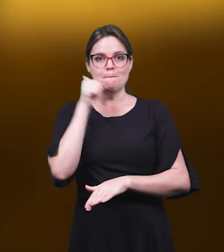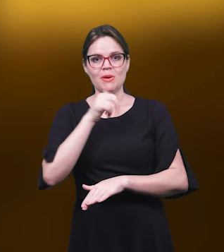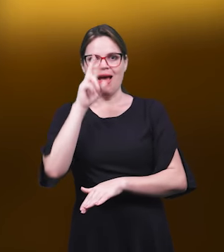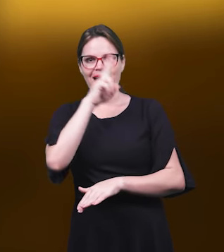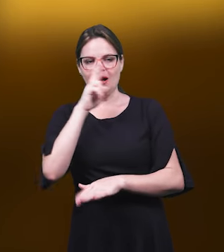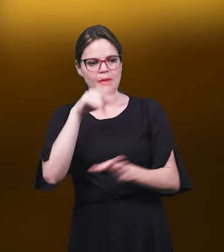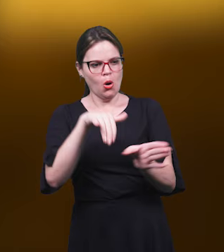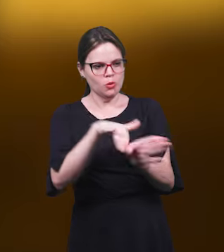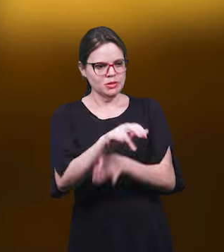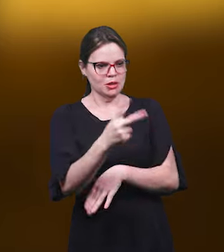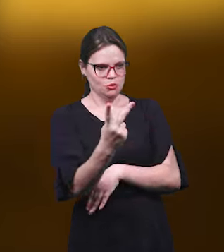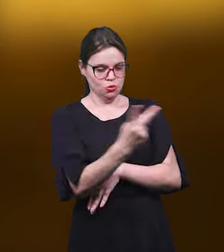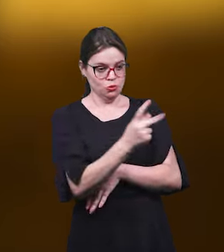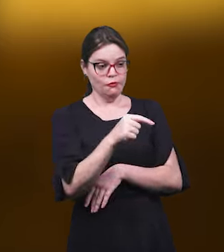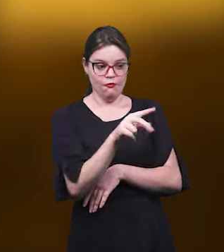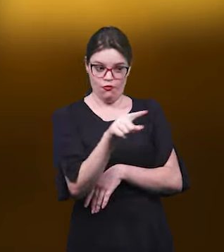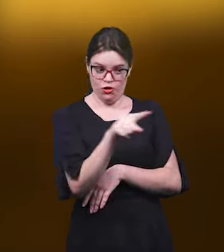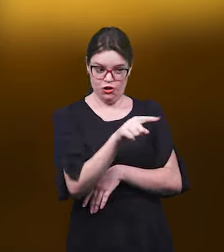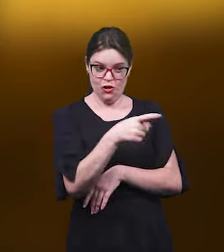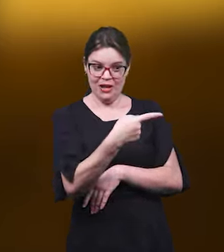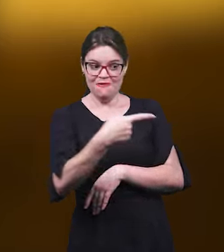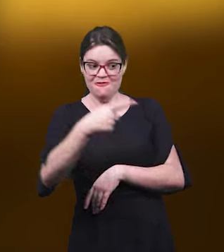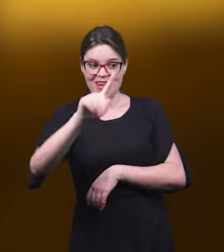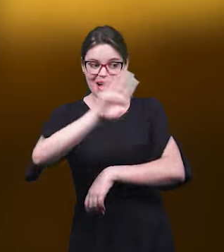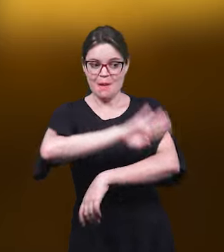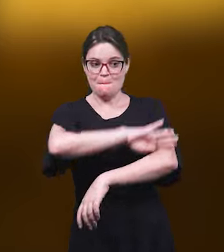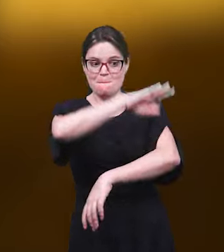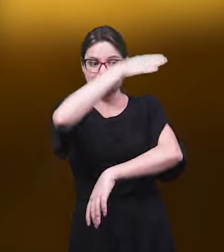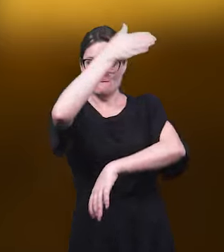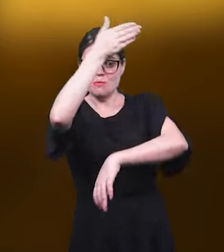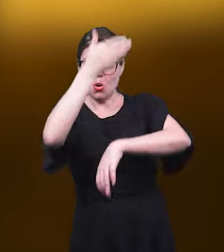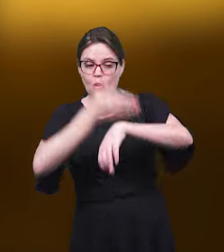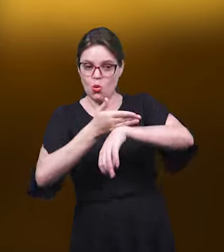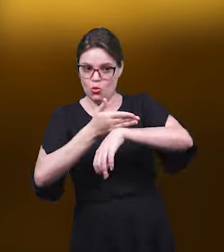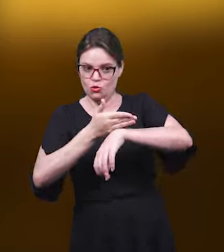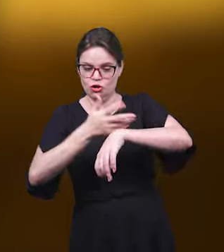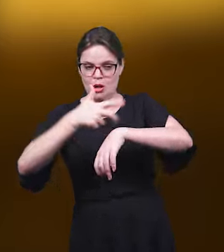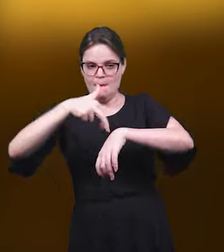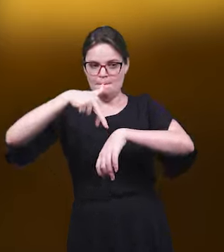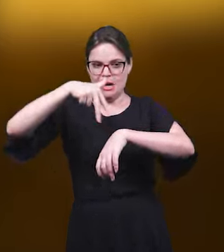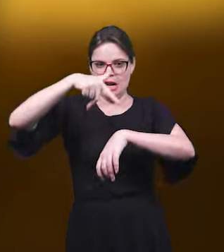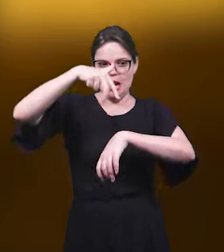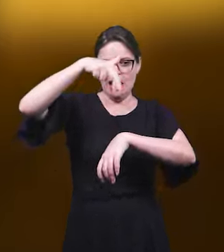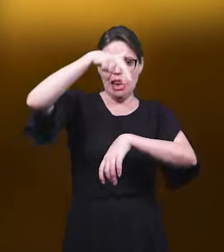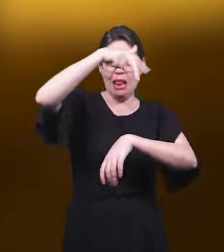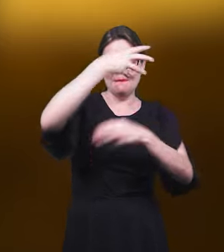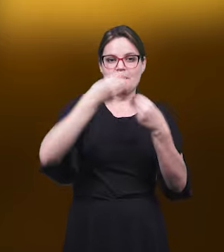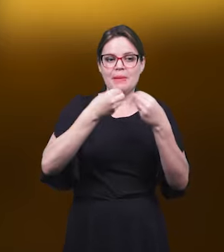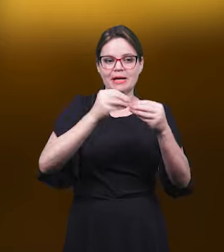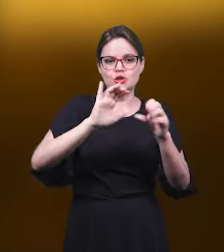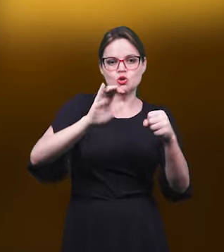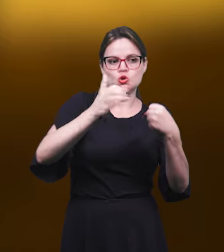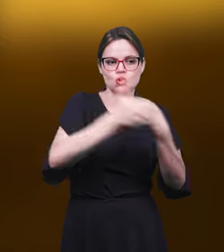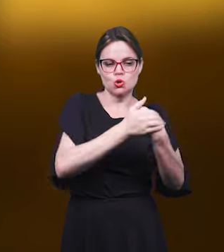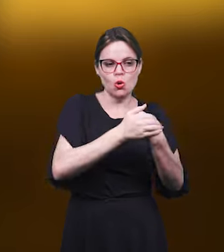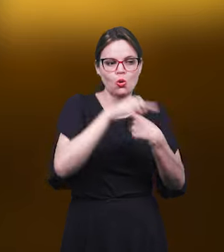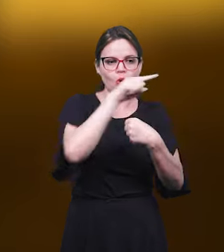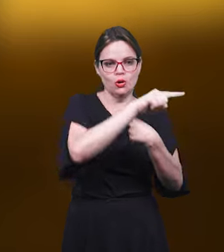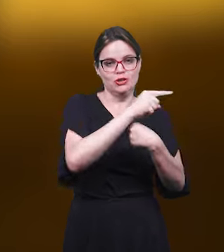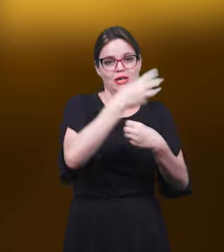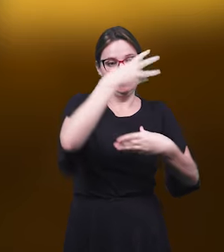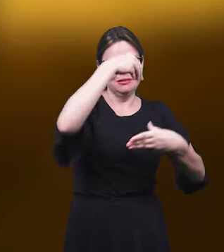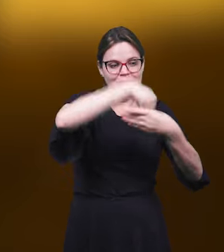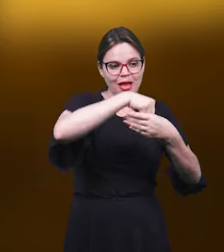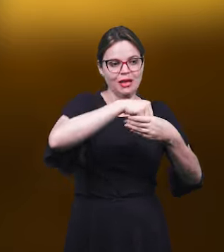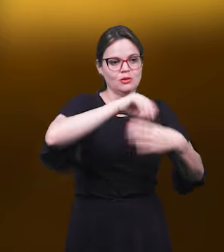né? Uhum. Ide ao monte para que, porventura, vos não encontrem os perseguidores e escondeis